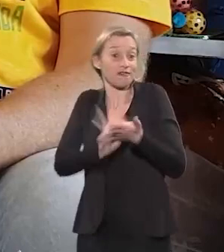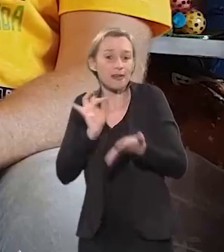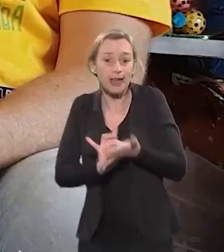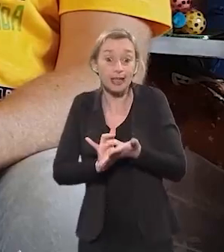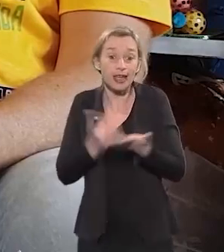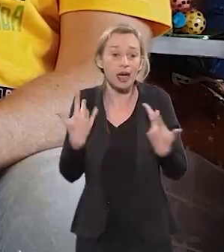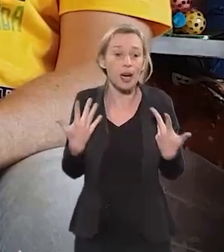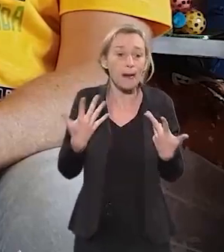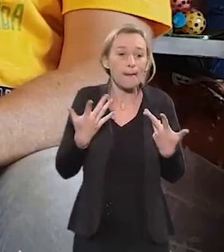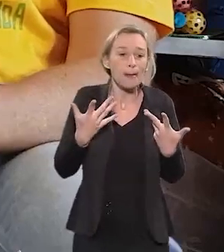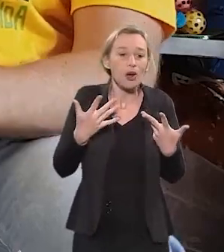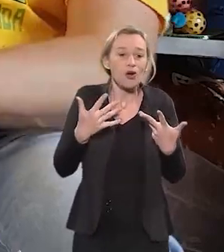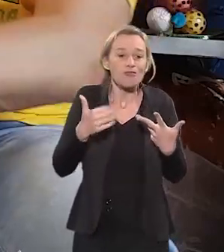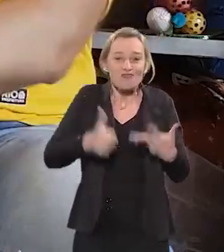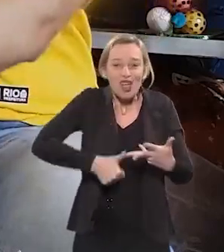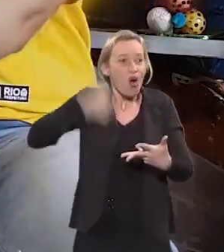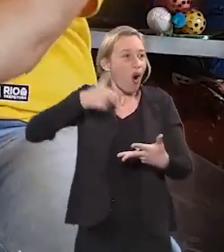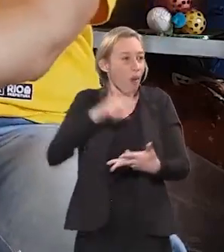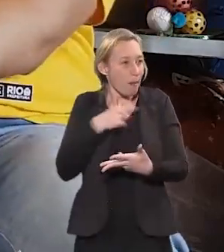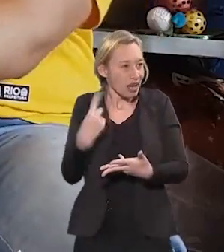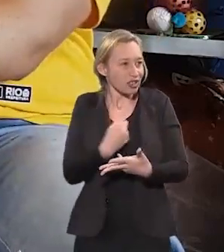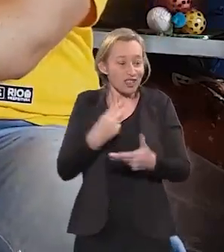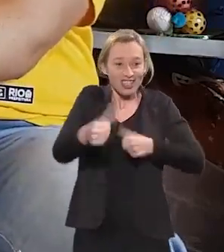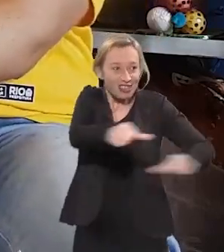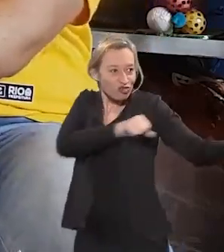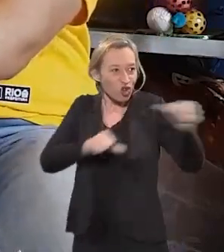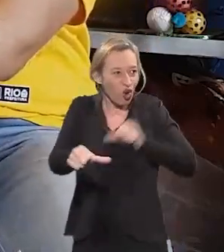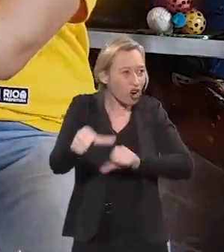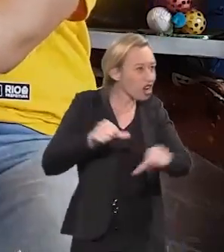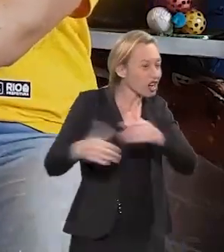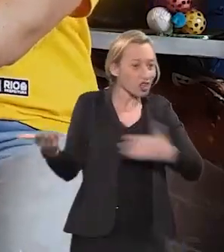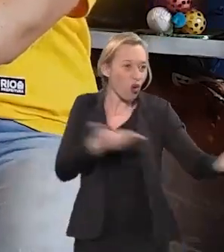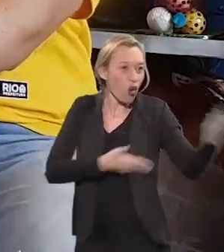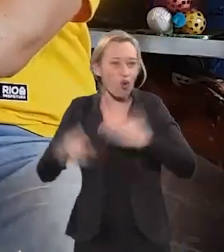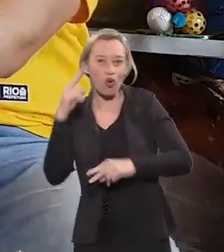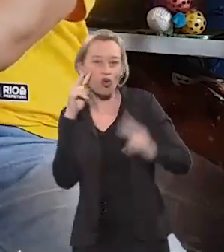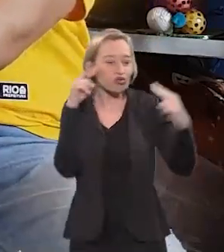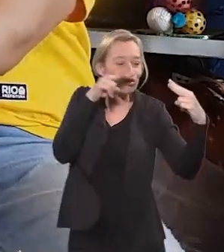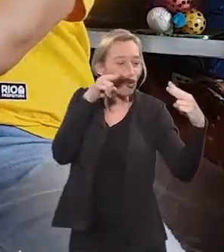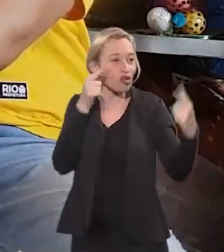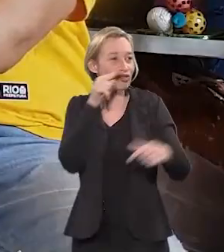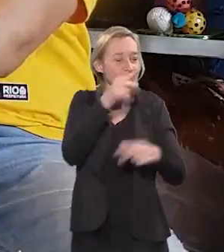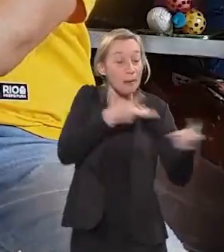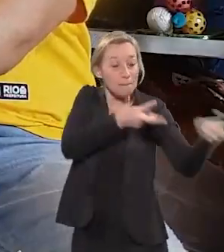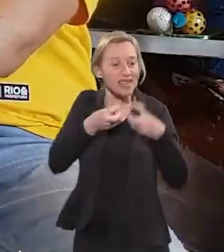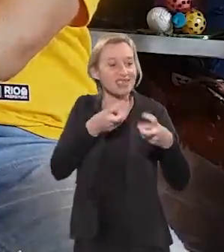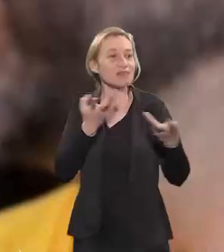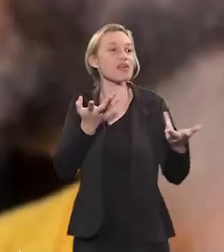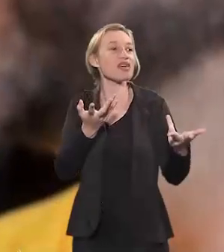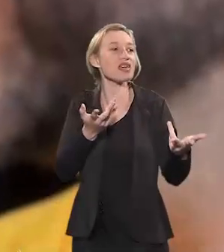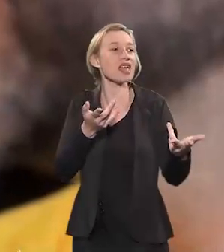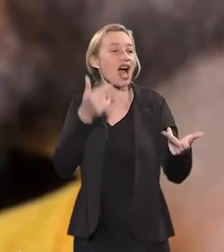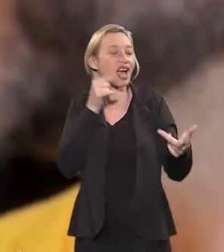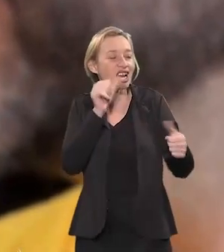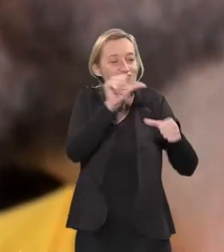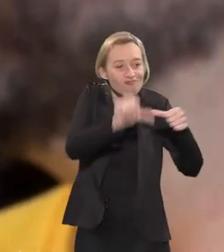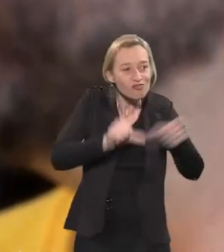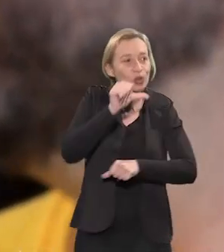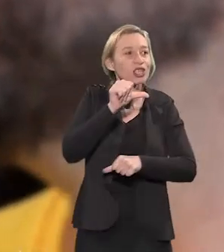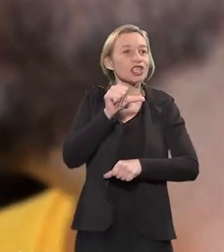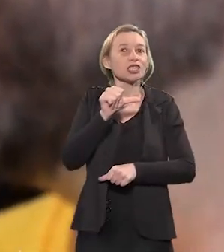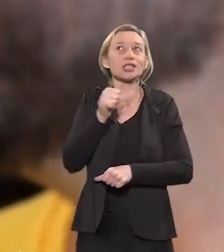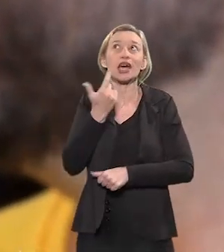que, na verdade, o maior ganho é essa troca, né? Essa coisa do olho no olho, total, né? De você perceber